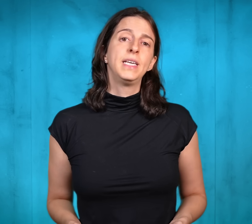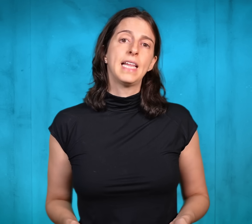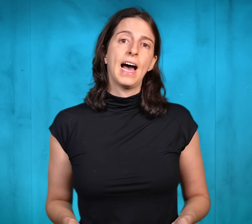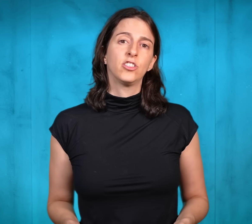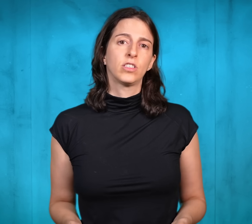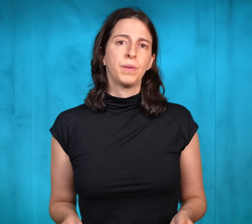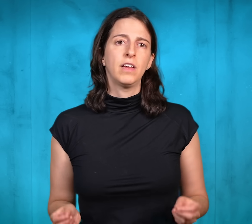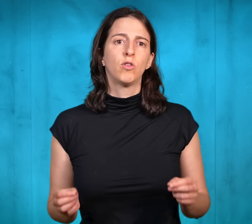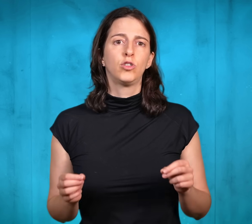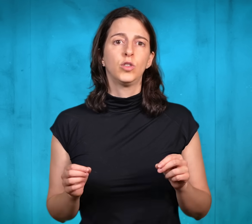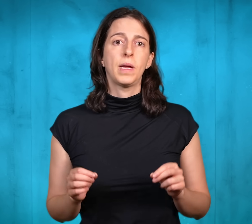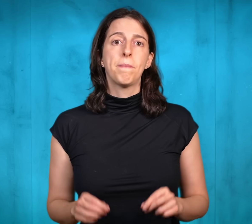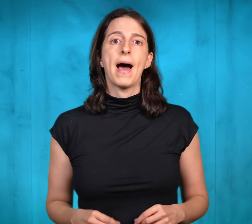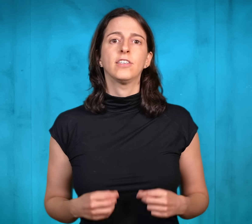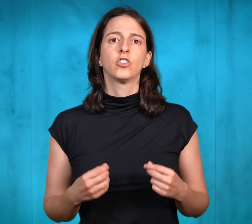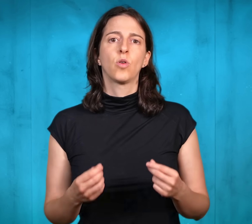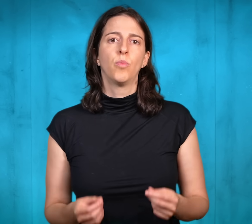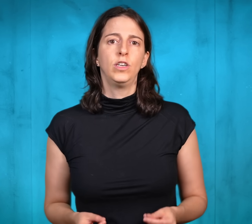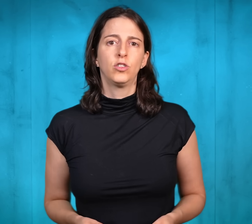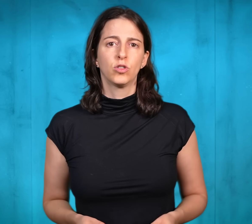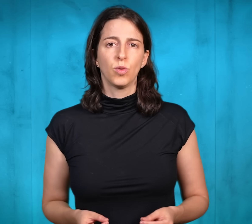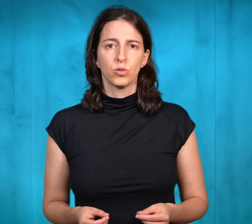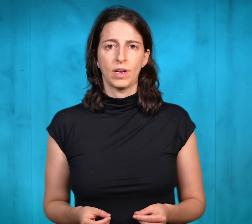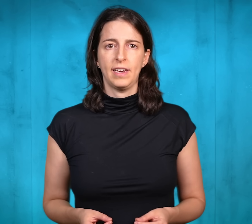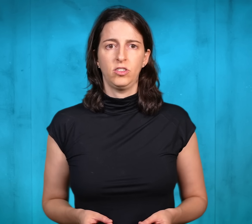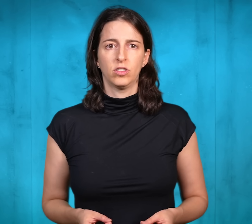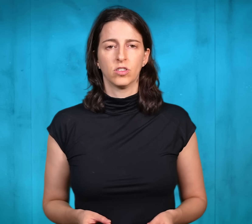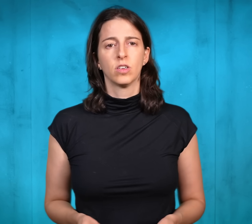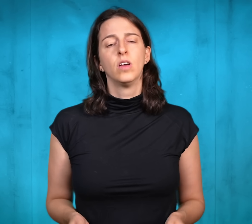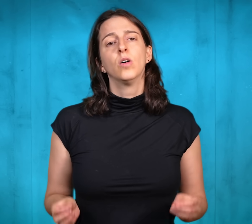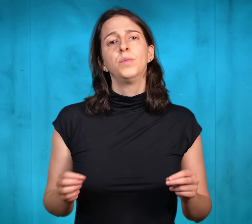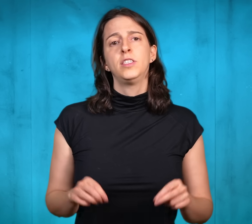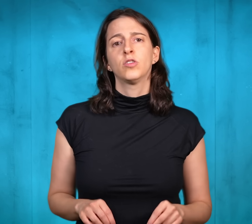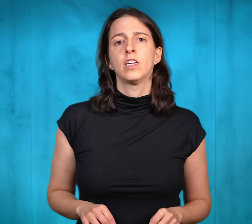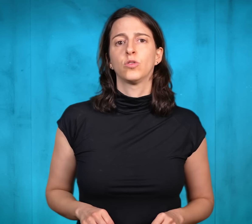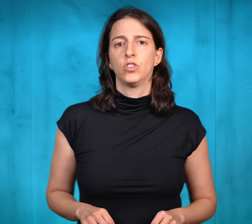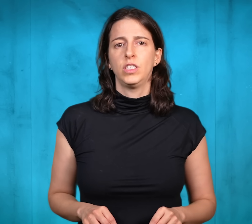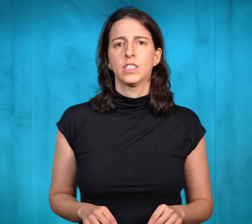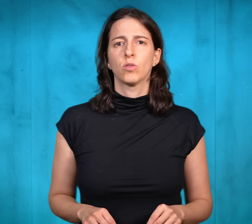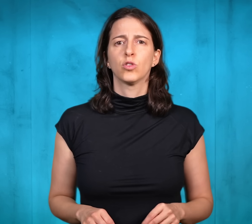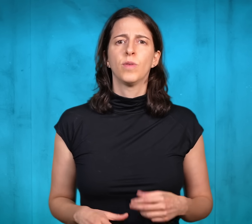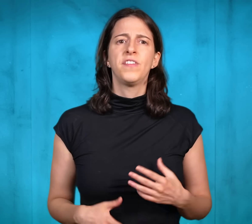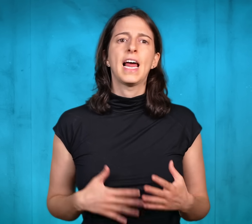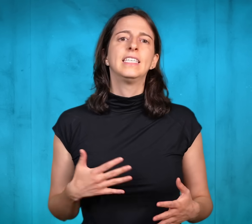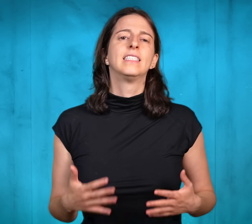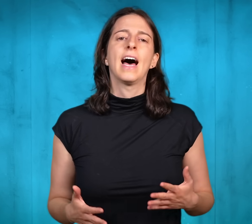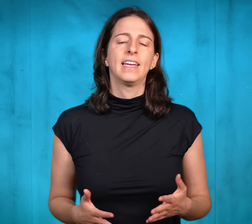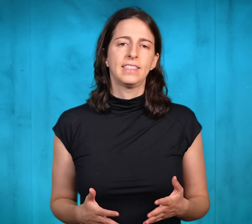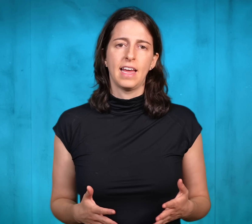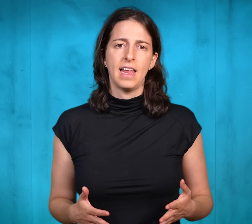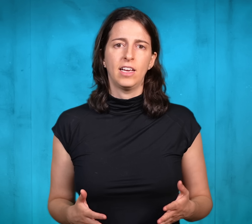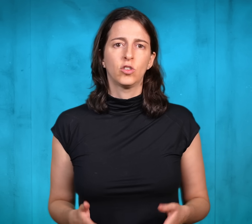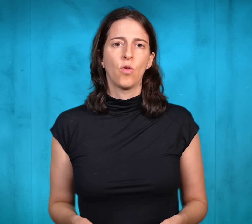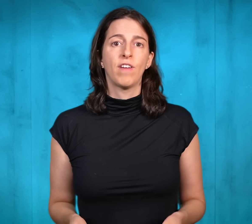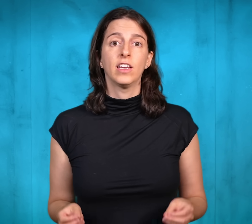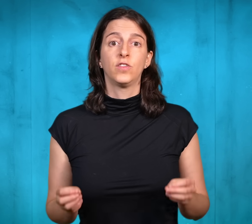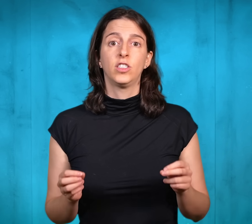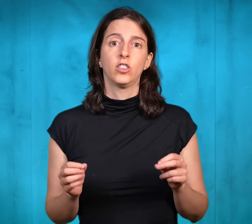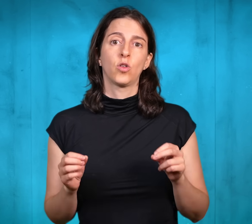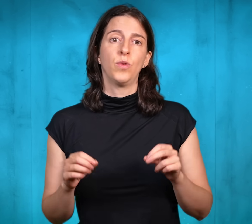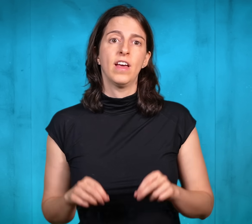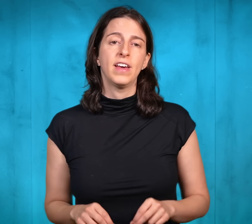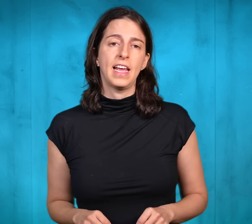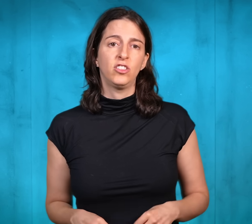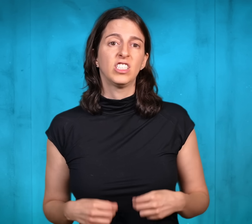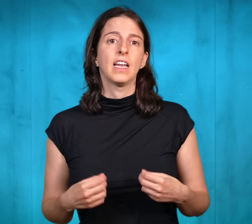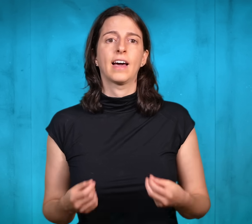Essa visibilidade também levou Dino a embates com políticos bolsonaristas. O ministro da Justiça costuma viralizar na internet com falas